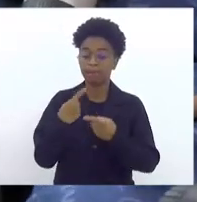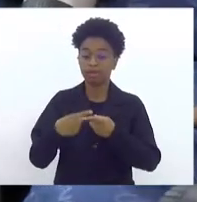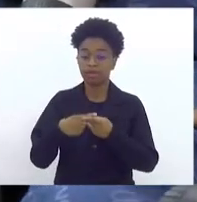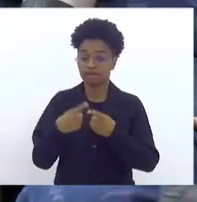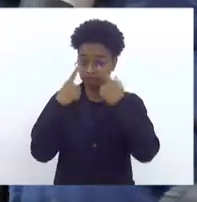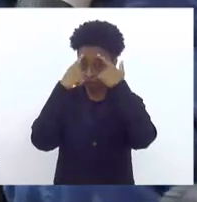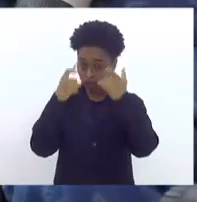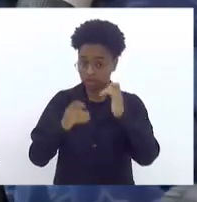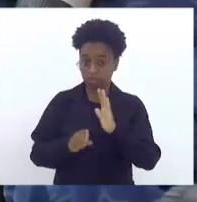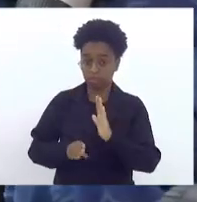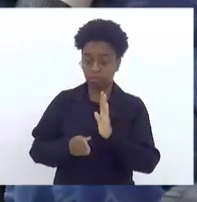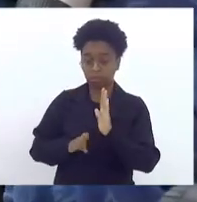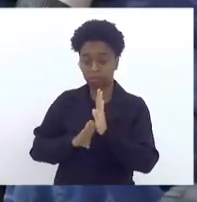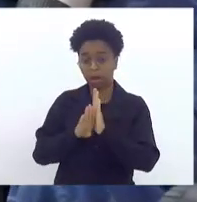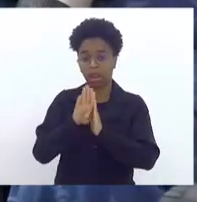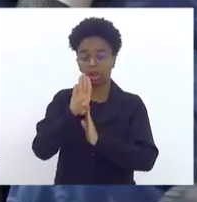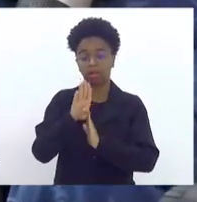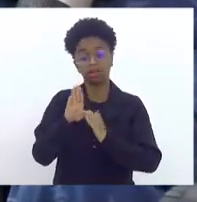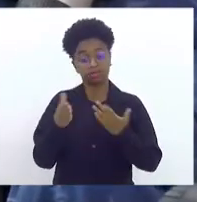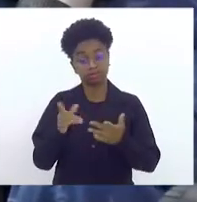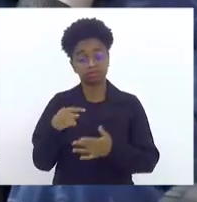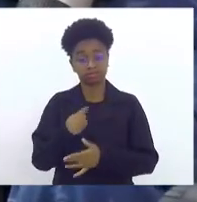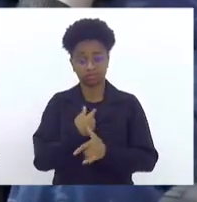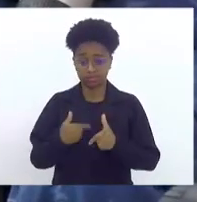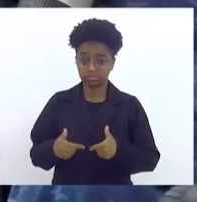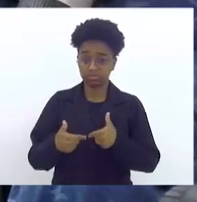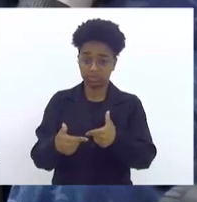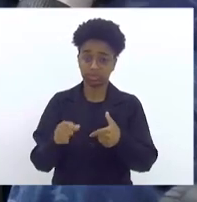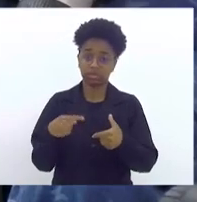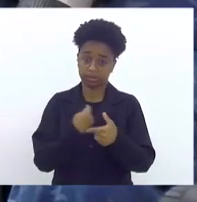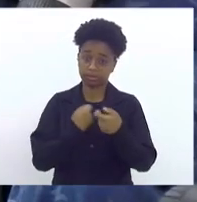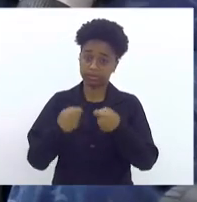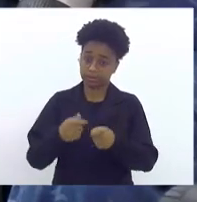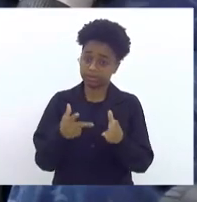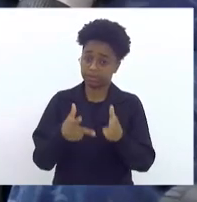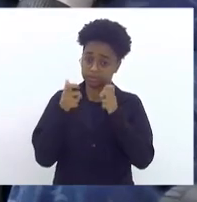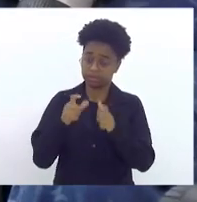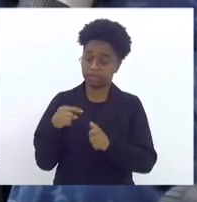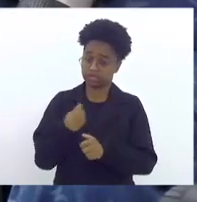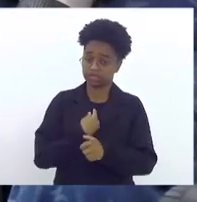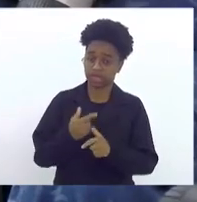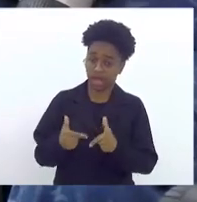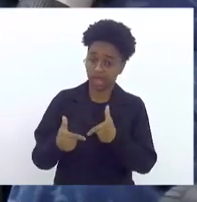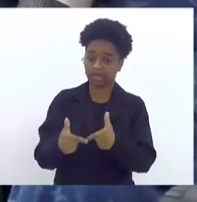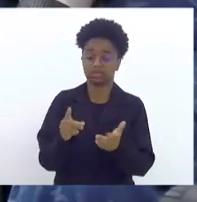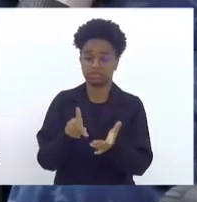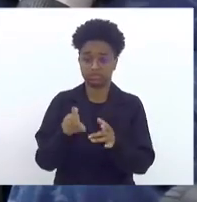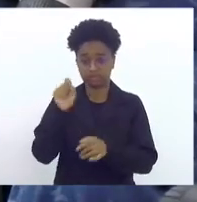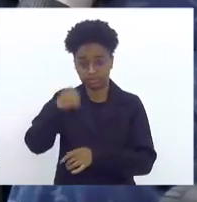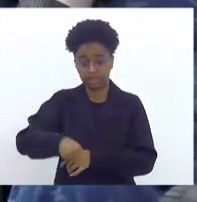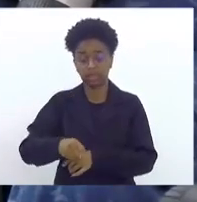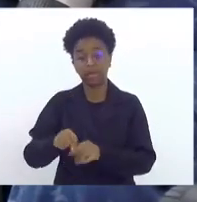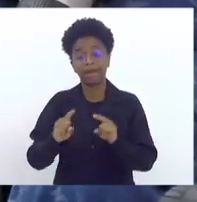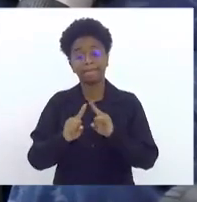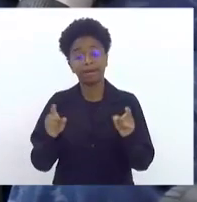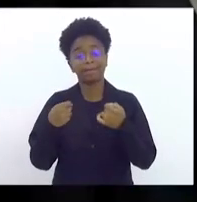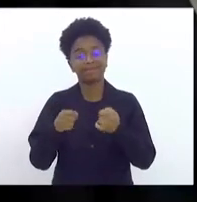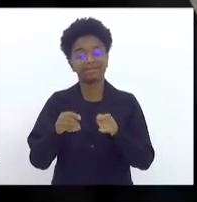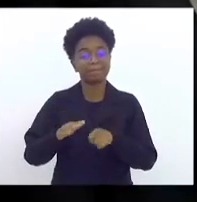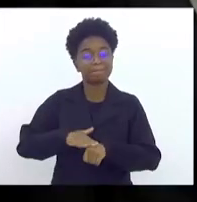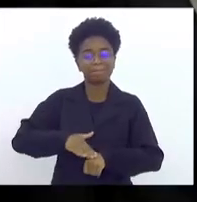violência estão aumentando então fazemos e eu acho que tem que ter esse reconhecimento que é feito todo o combate mas é necessário